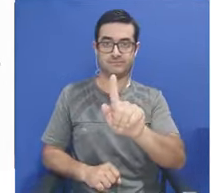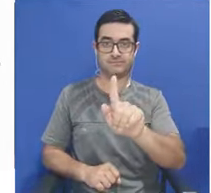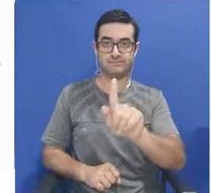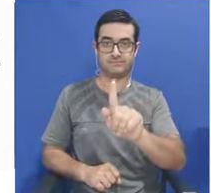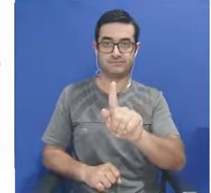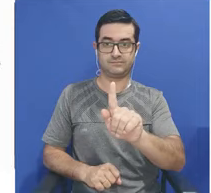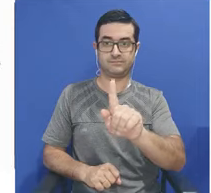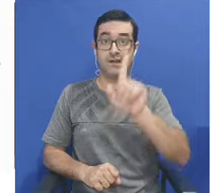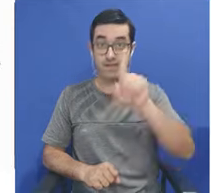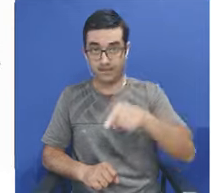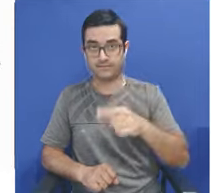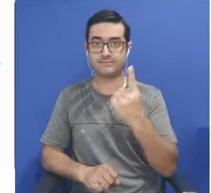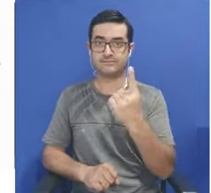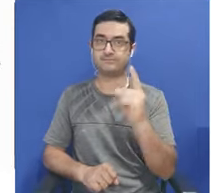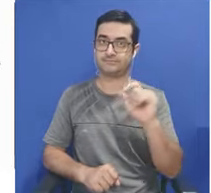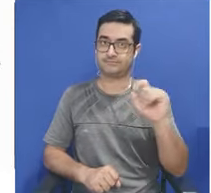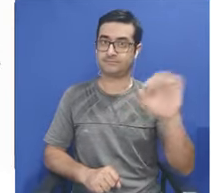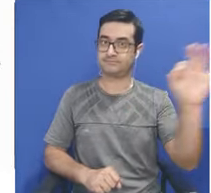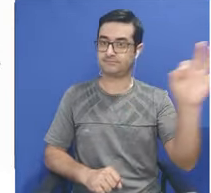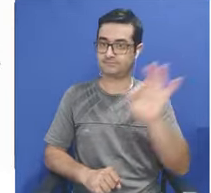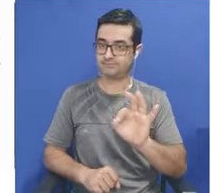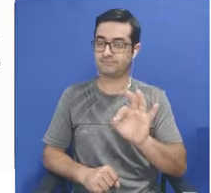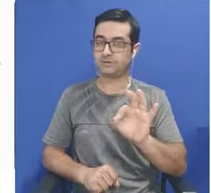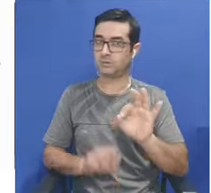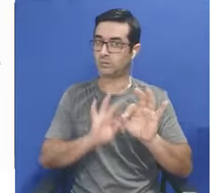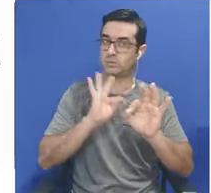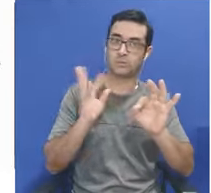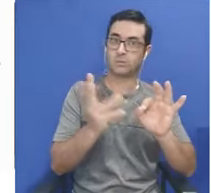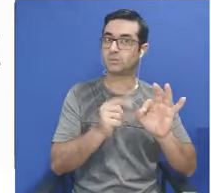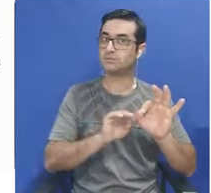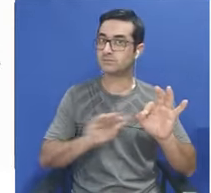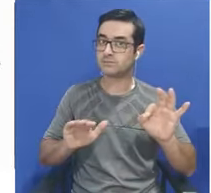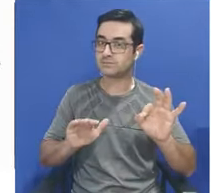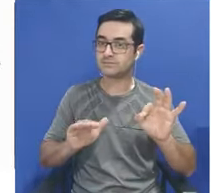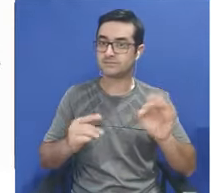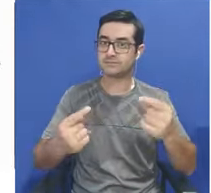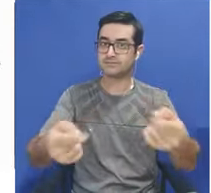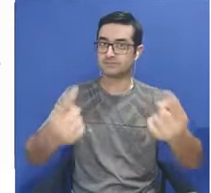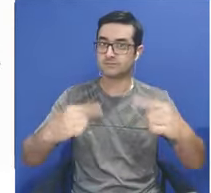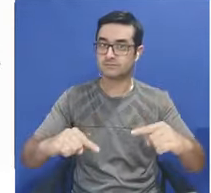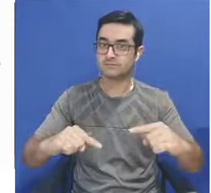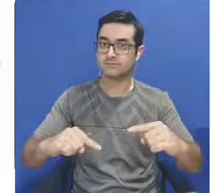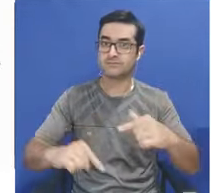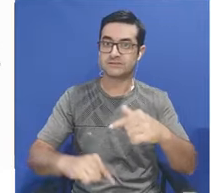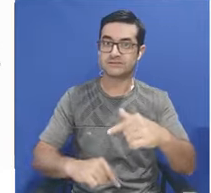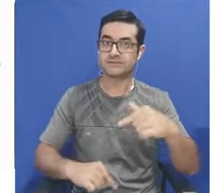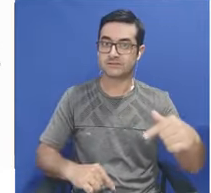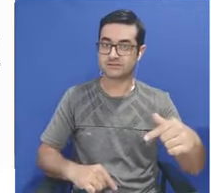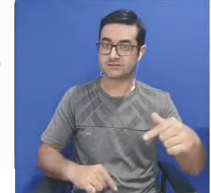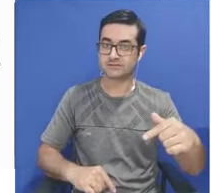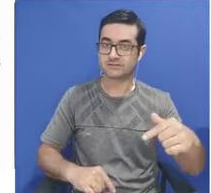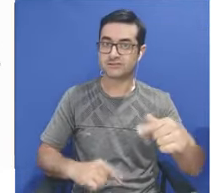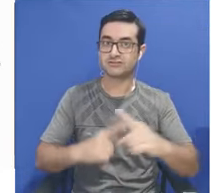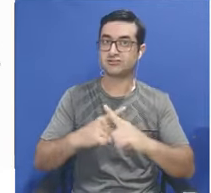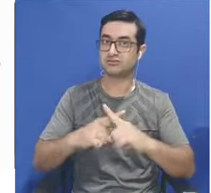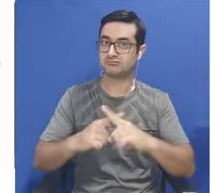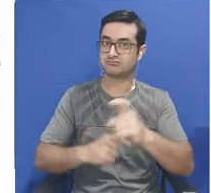gramas. 77 vai ser X. Eu não preciso nem fazer a conta, porque vai dar